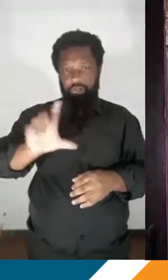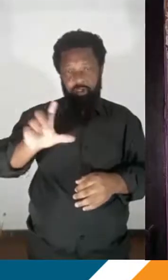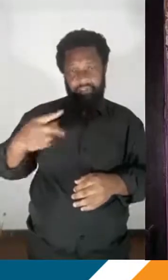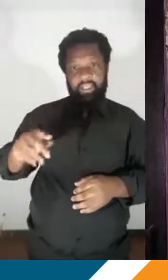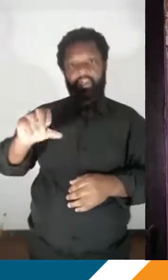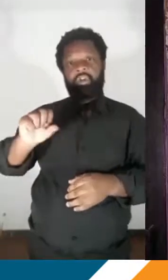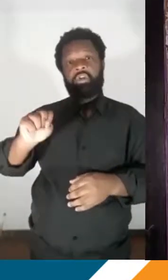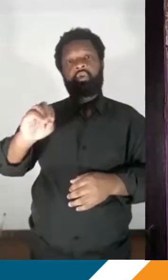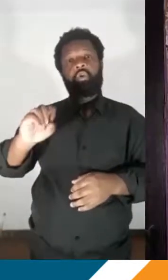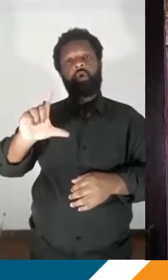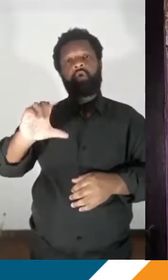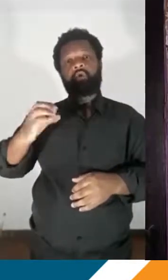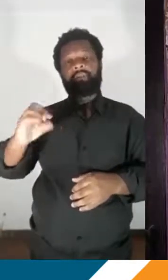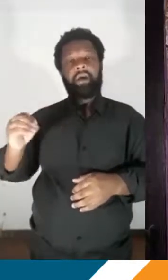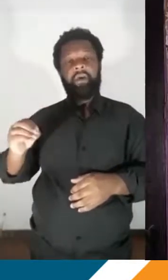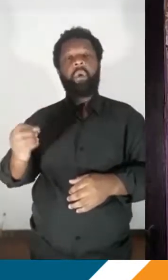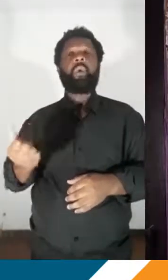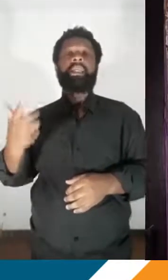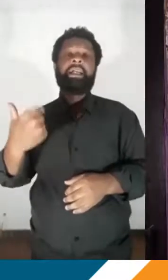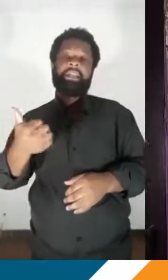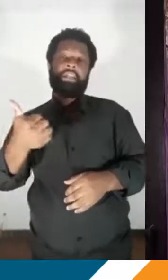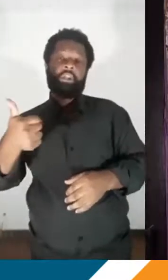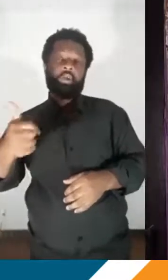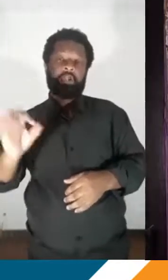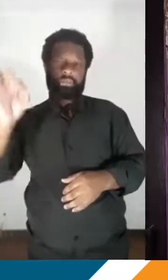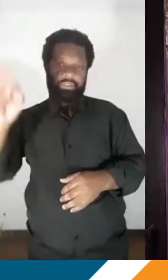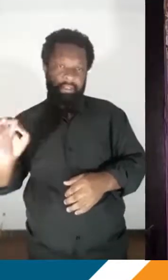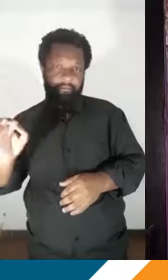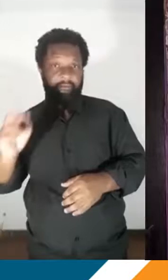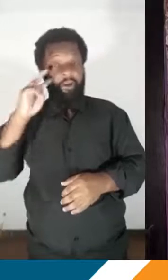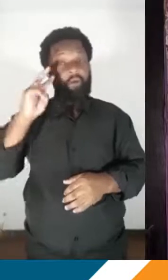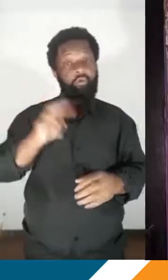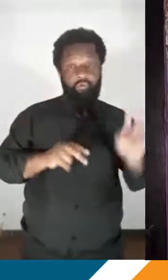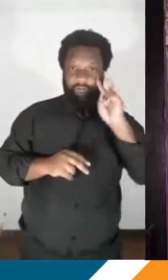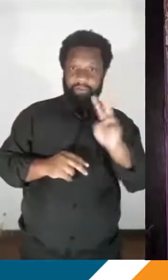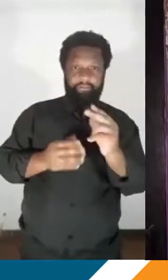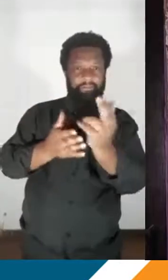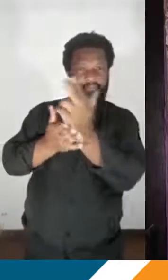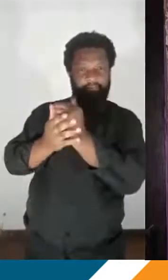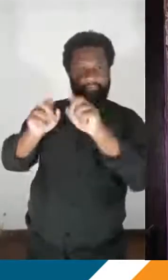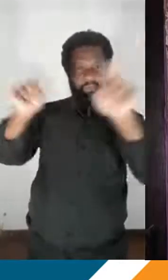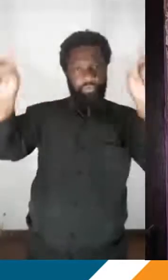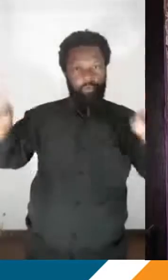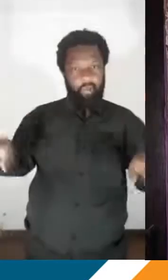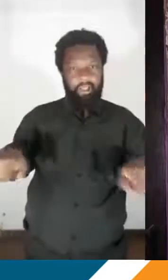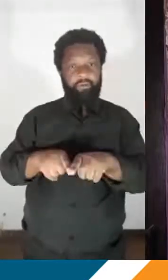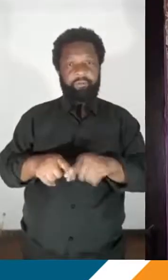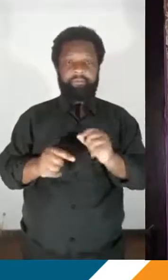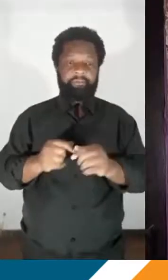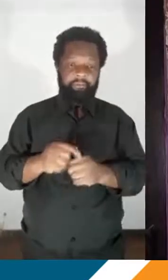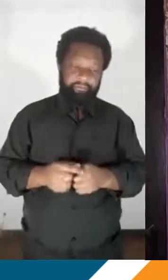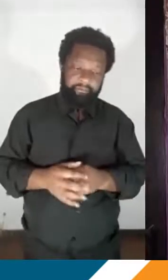de solução a 12%. Então, eu vou usar essa fórmula aqui, ó, que a porcentagem de massa por volume é igual a